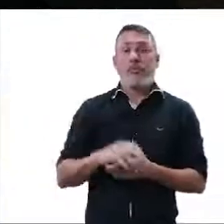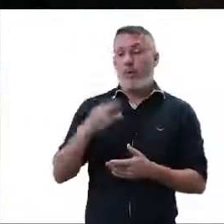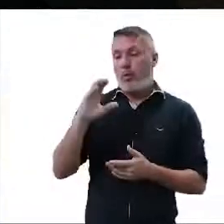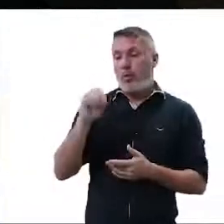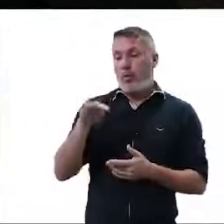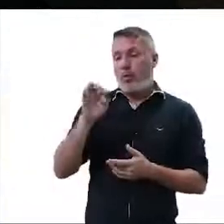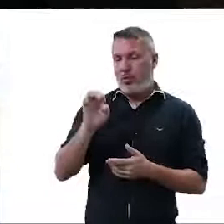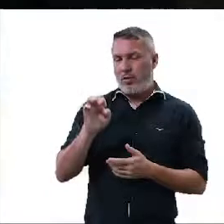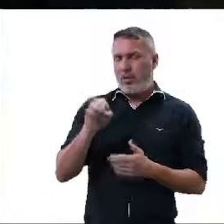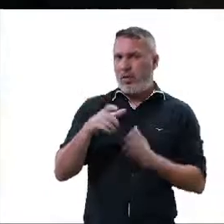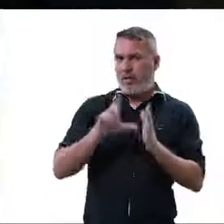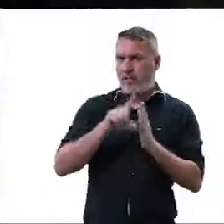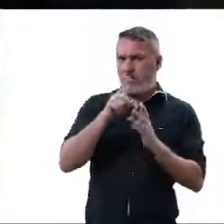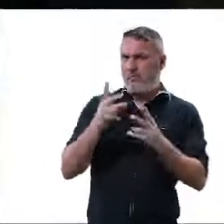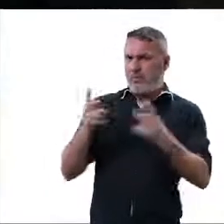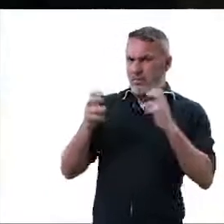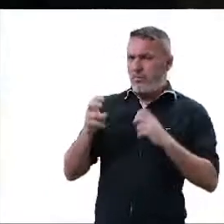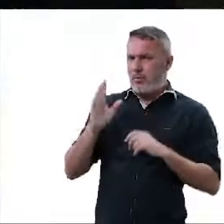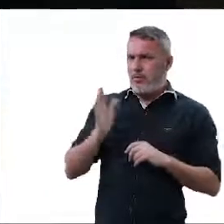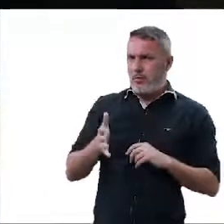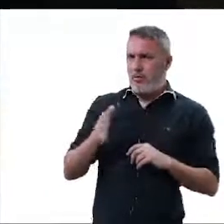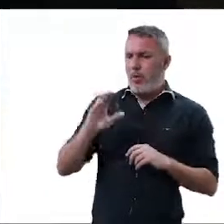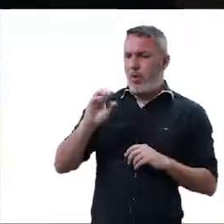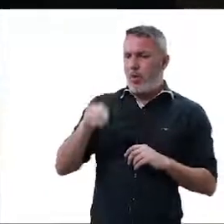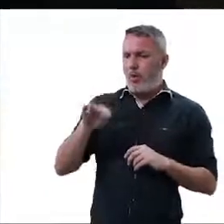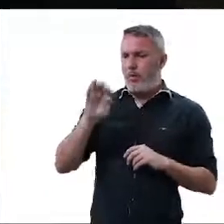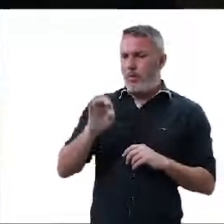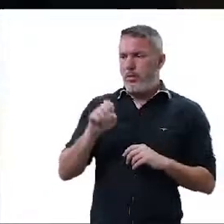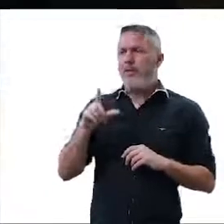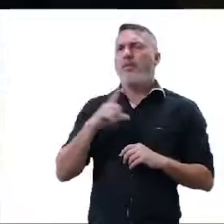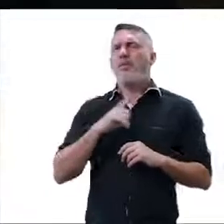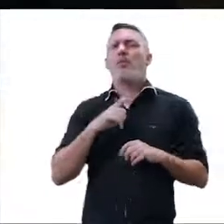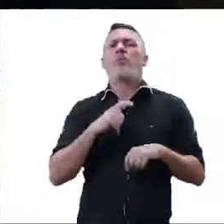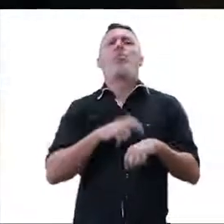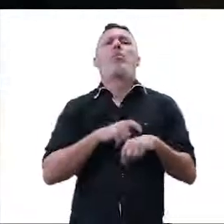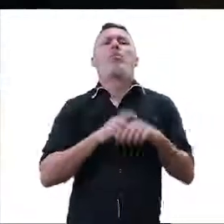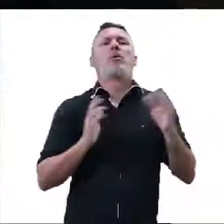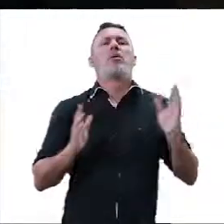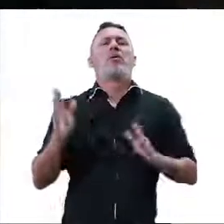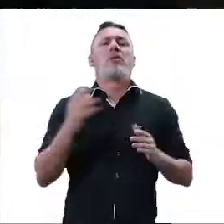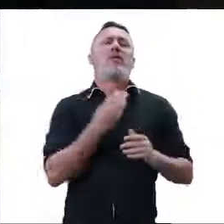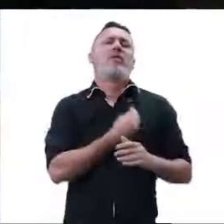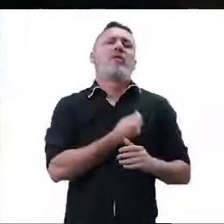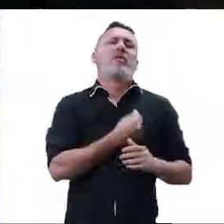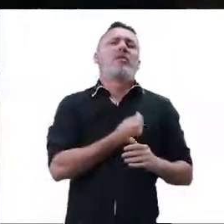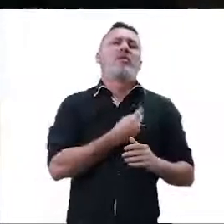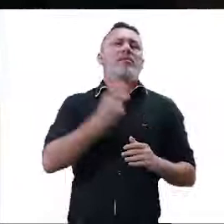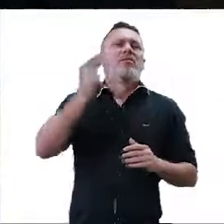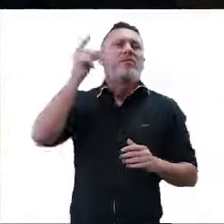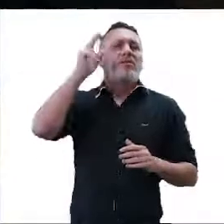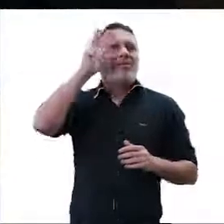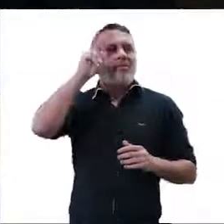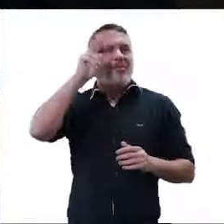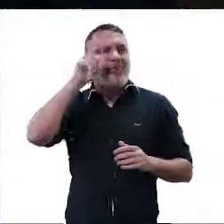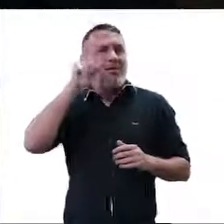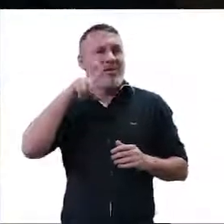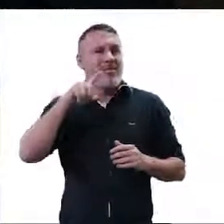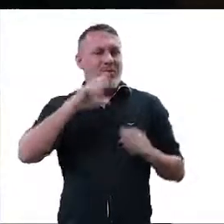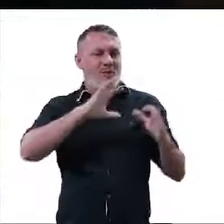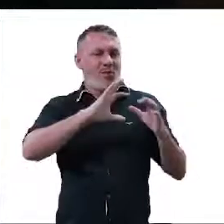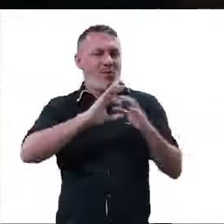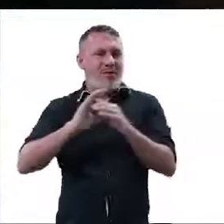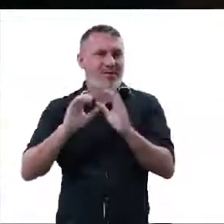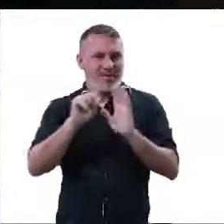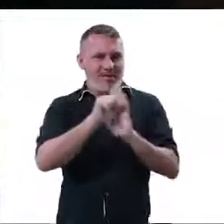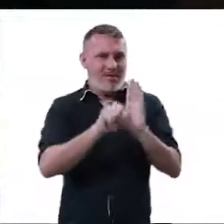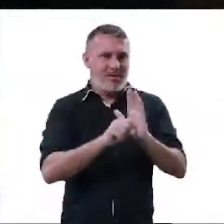como vocês já perceberam, ele está vivendo ali, né? Ele tem a sua existência nesse contexto aí do século XIX,